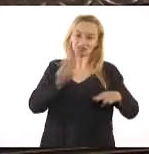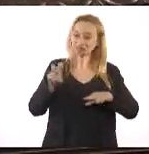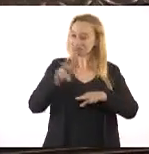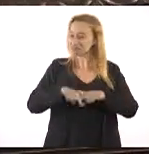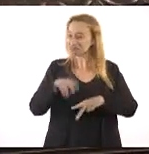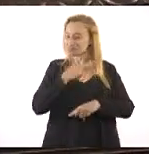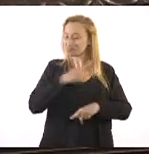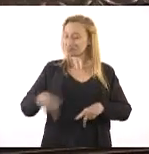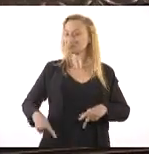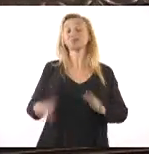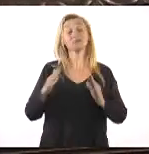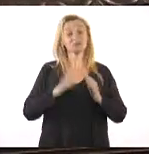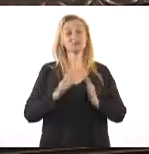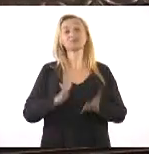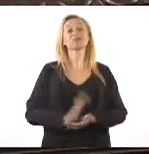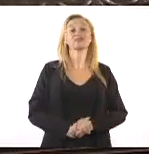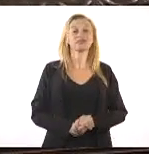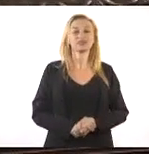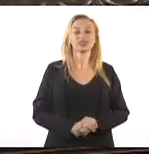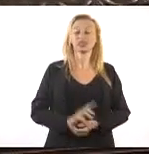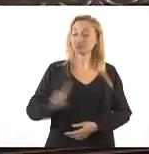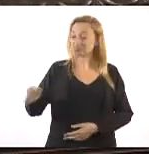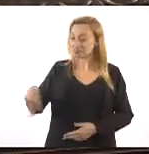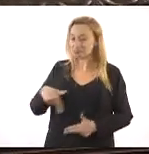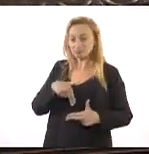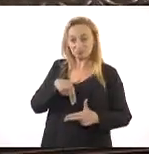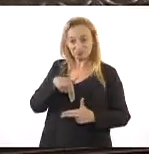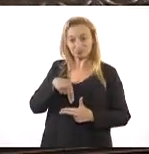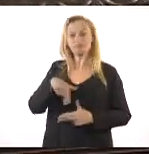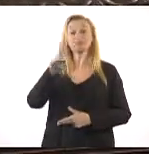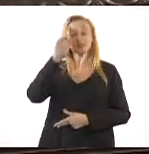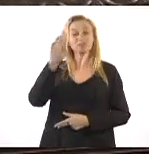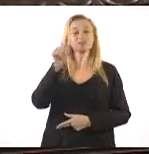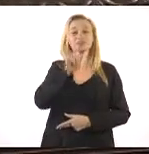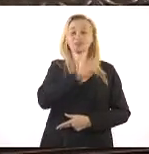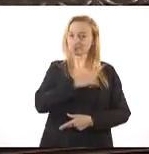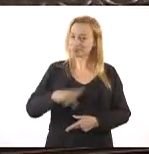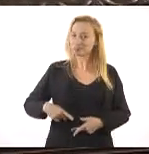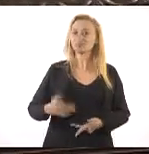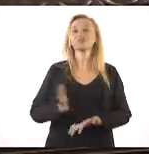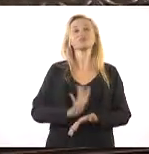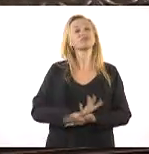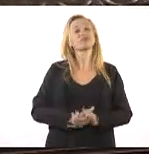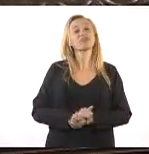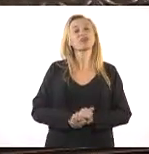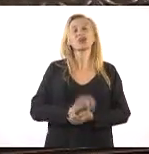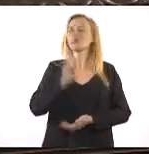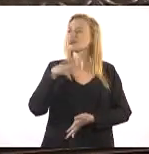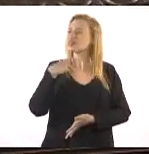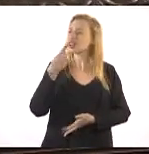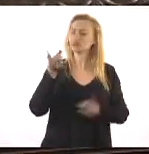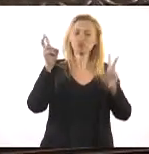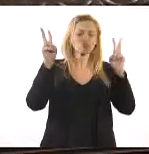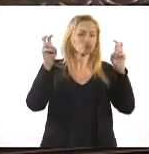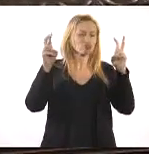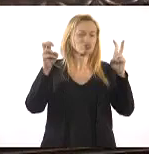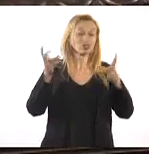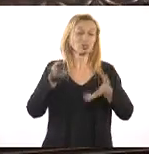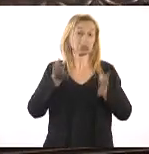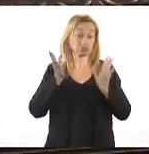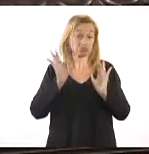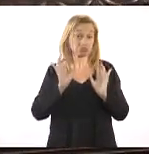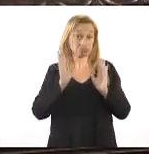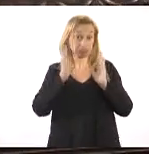da casa. Eu vim a essa tribuna, senhora presidenta, para falar de um tema